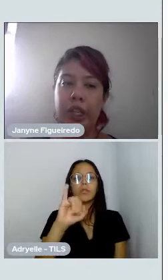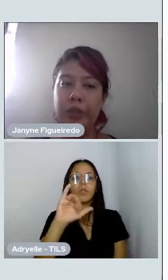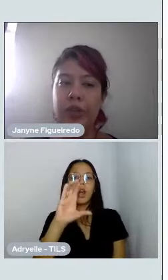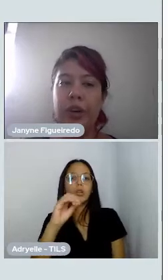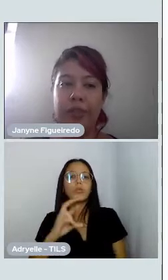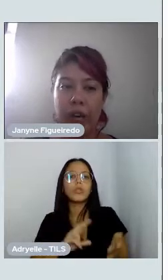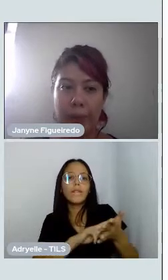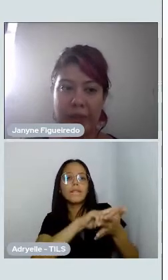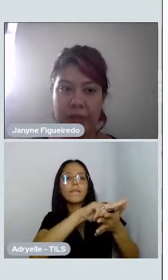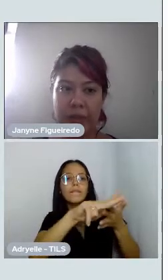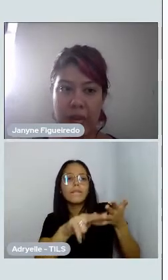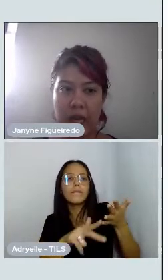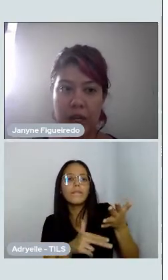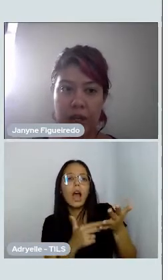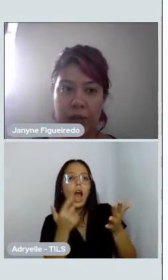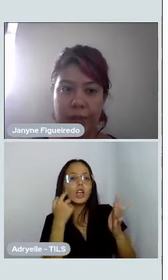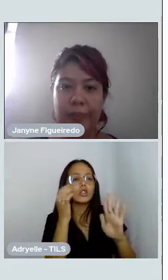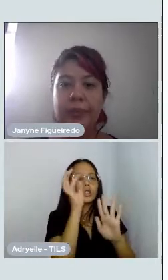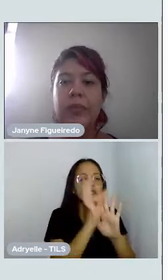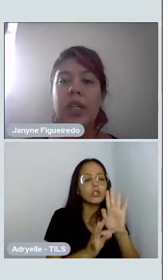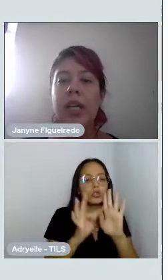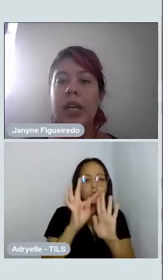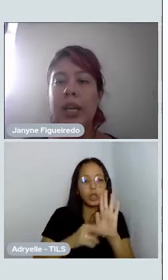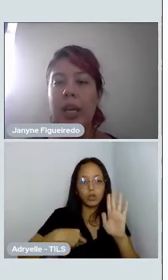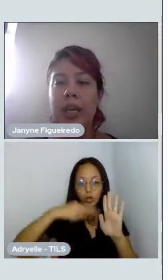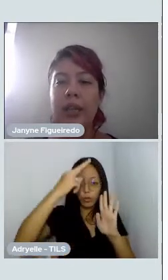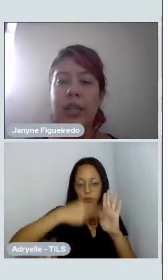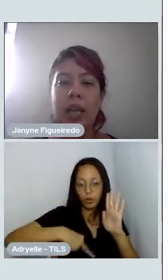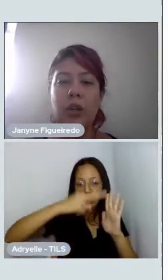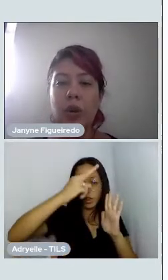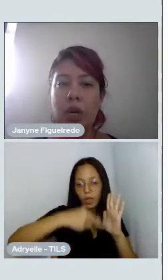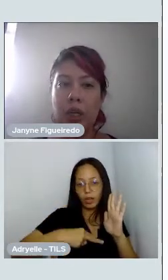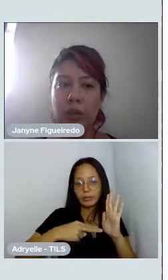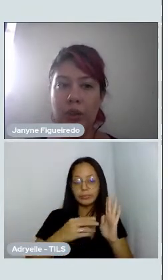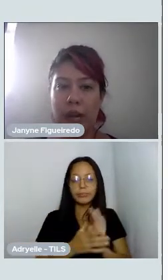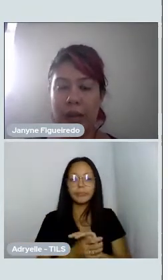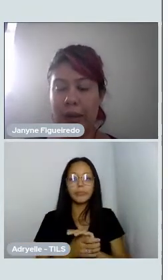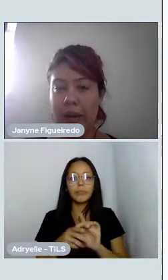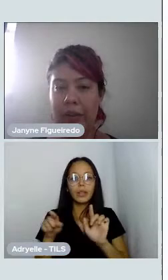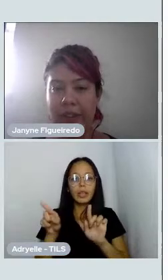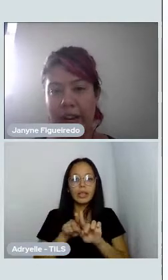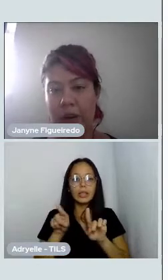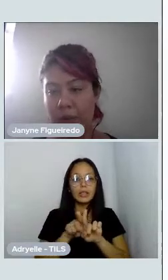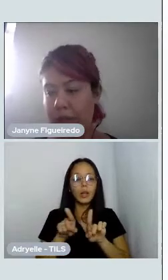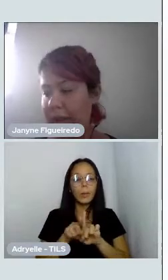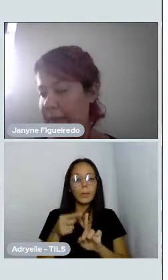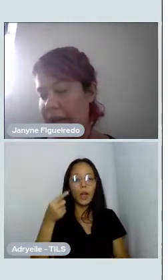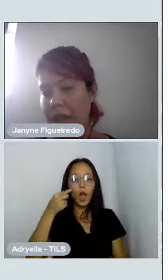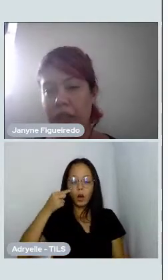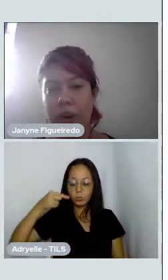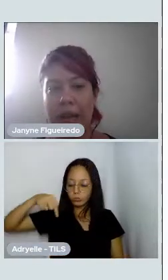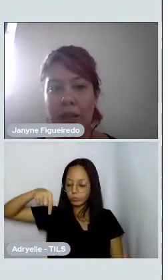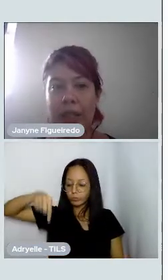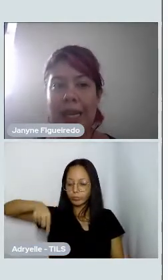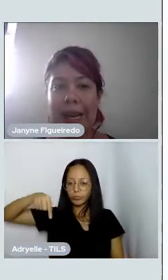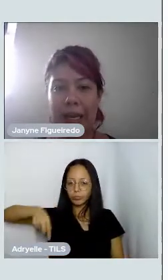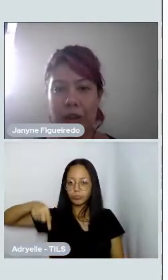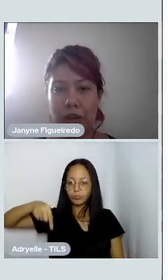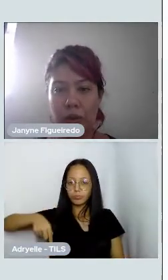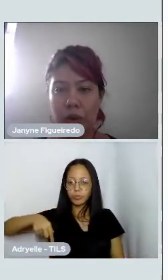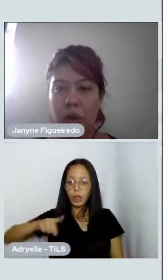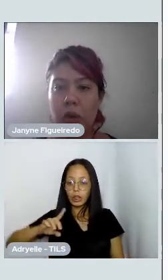diversos textinhos que eu vou ler para vocês. E tem no canto inferior da imagem, do